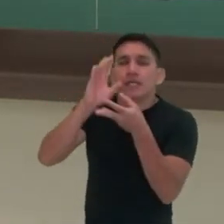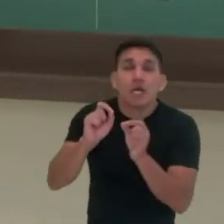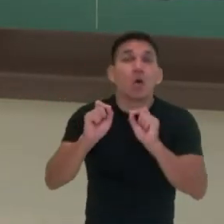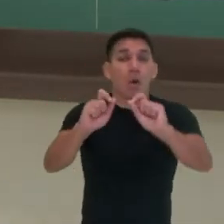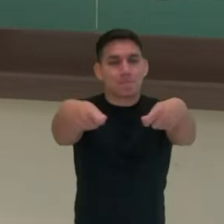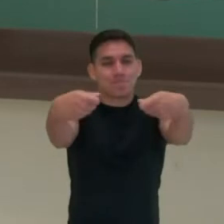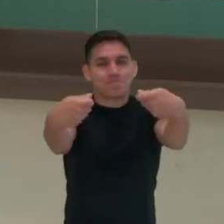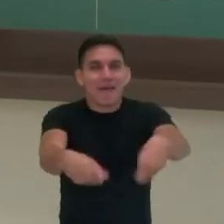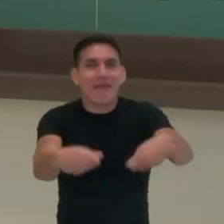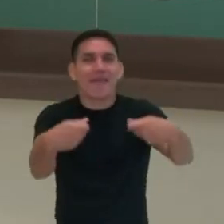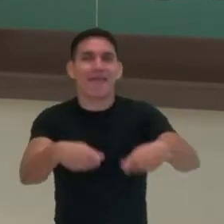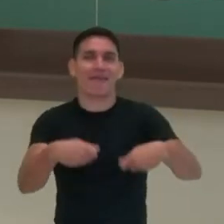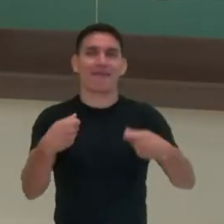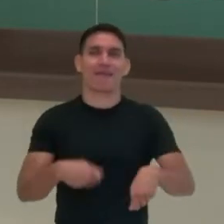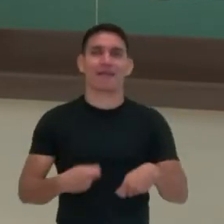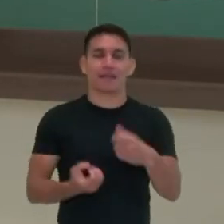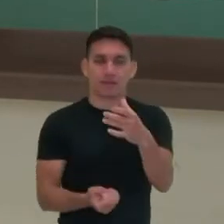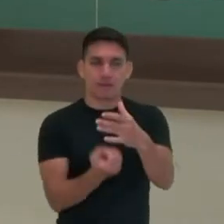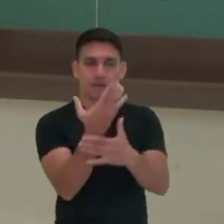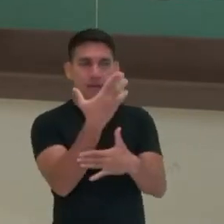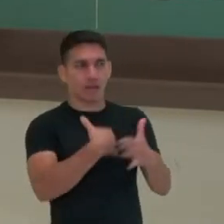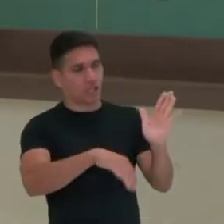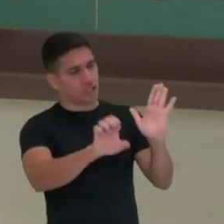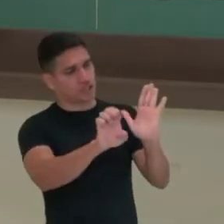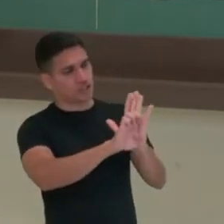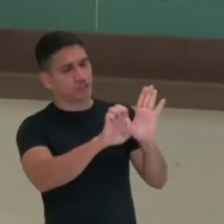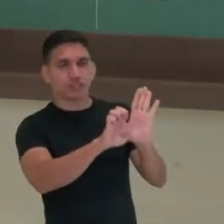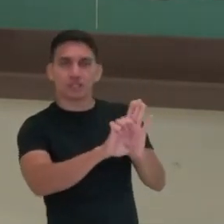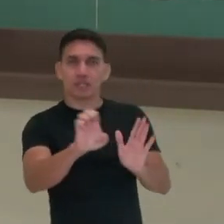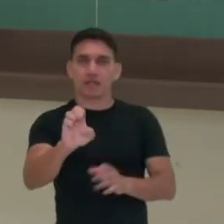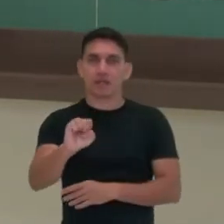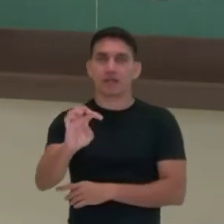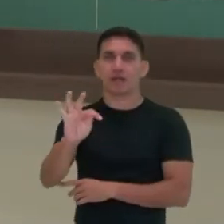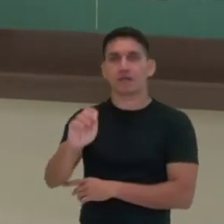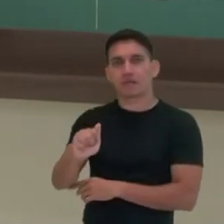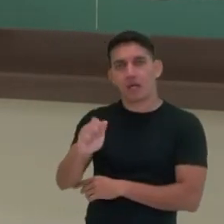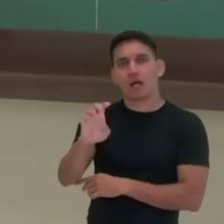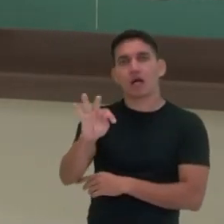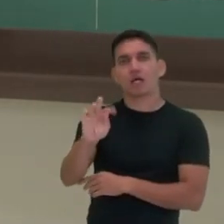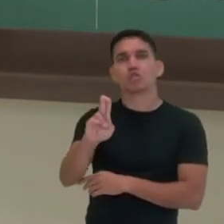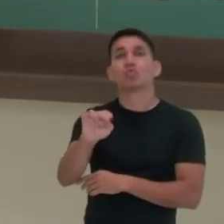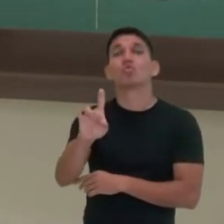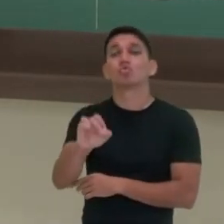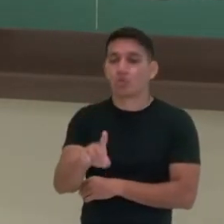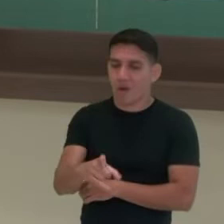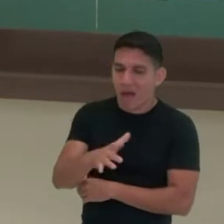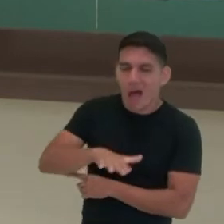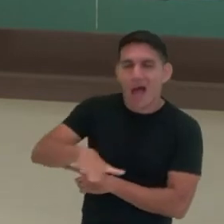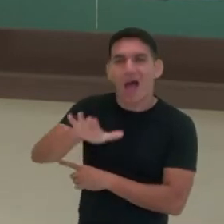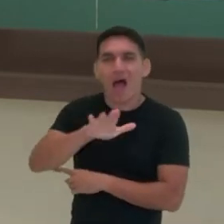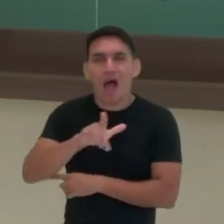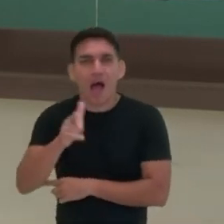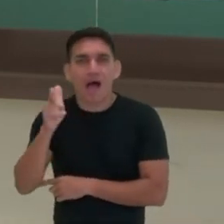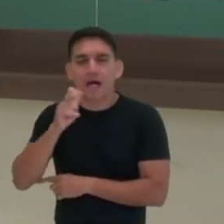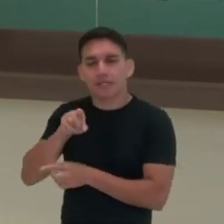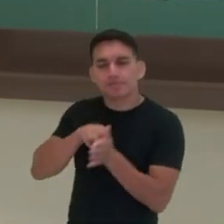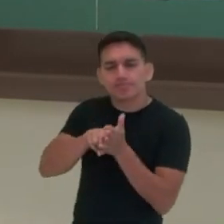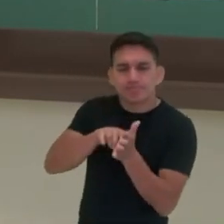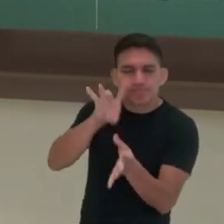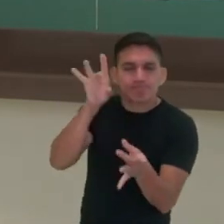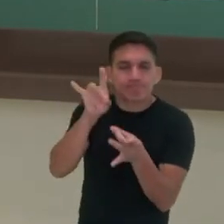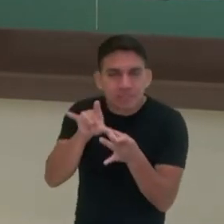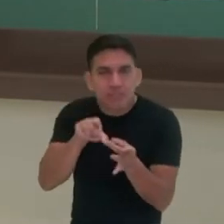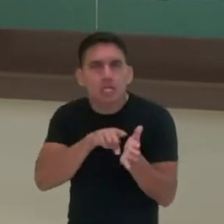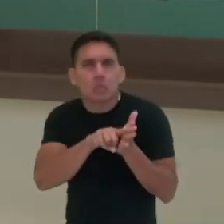necessário dar um estatuto de uma ciência, de um conhecimento, uma área específica para as